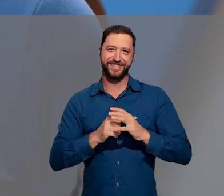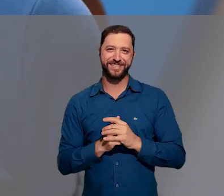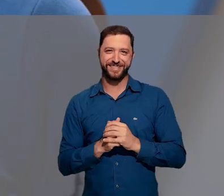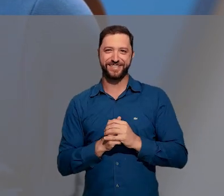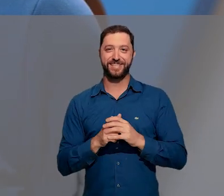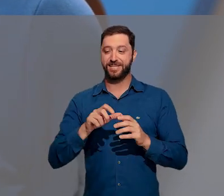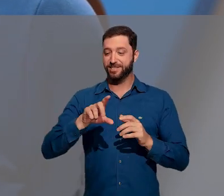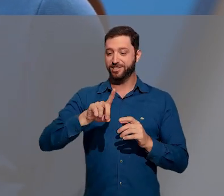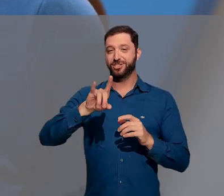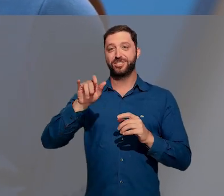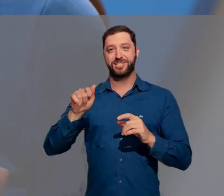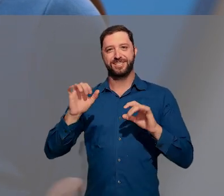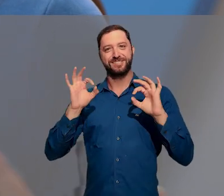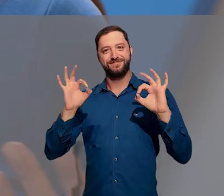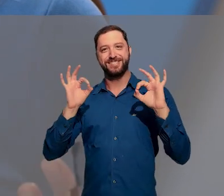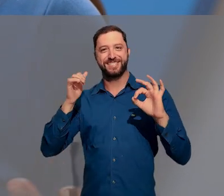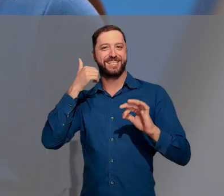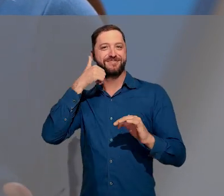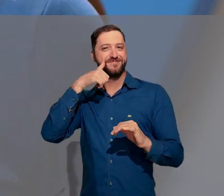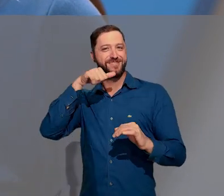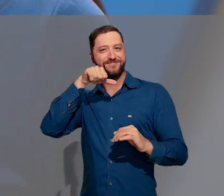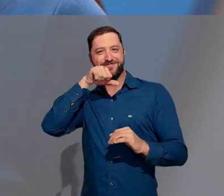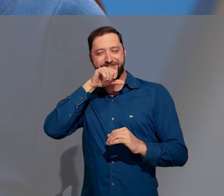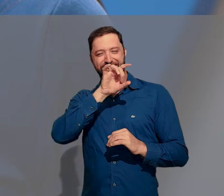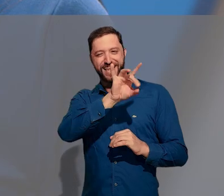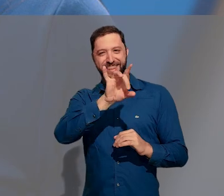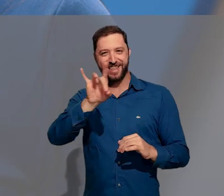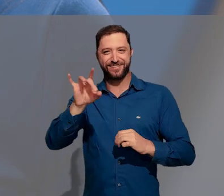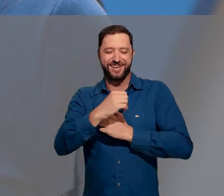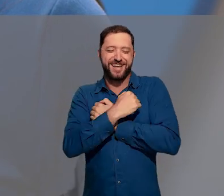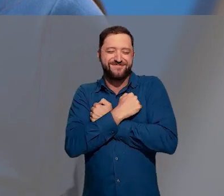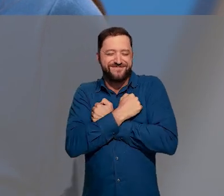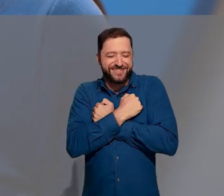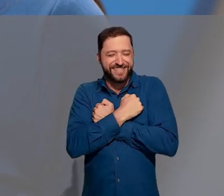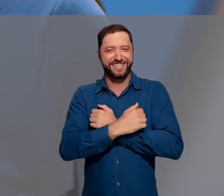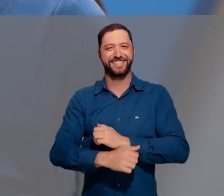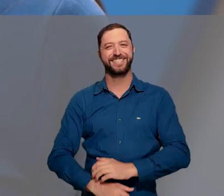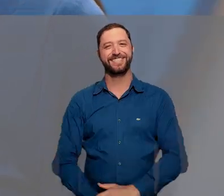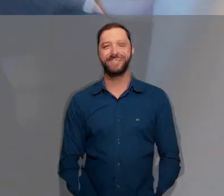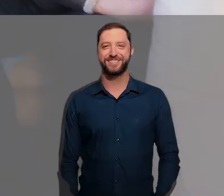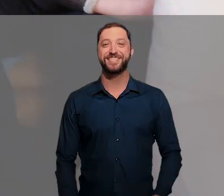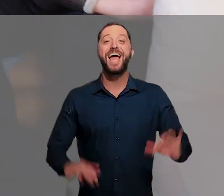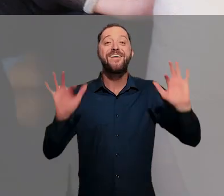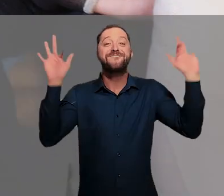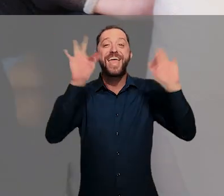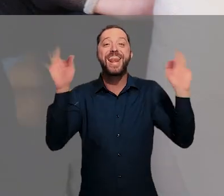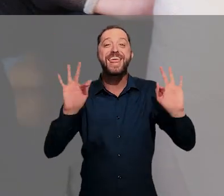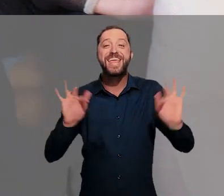todas vocês. Um dia especial para todas as mamães. Um forte abraço.